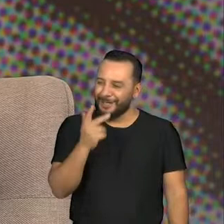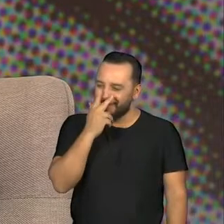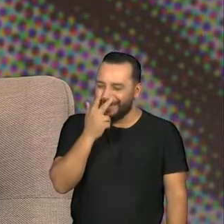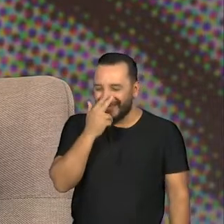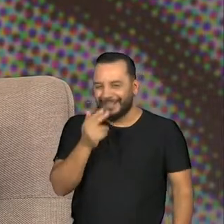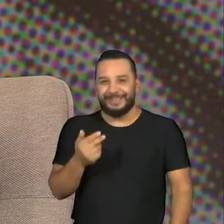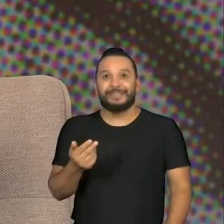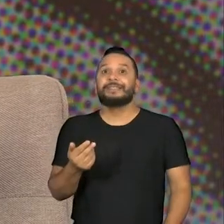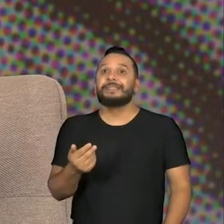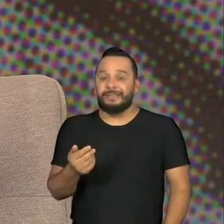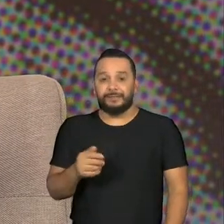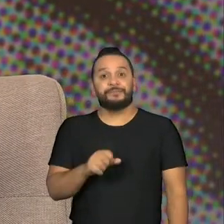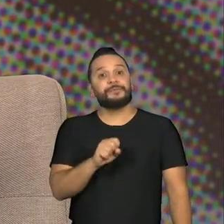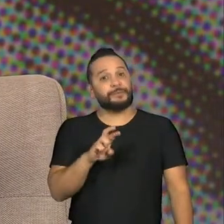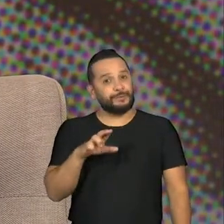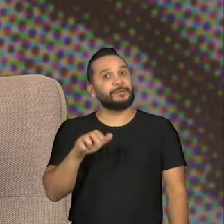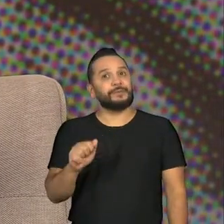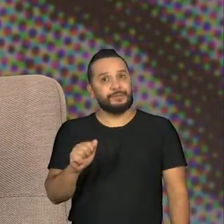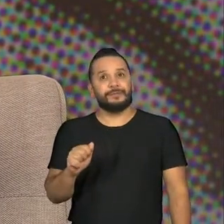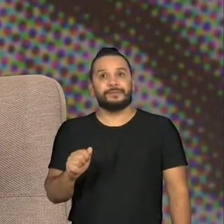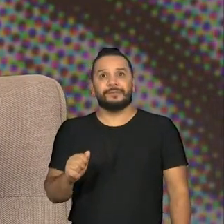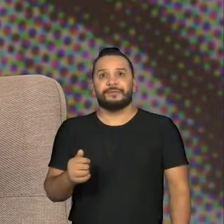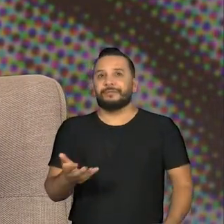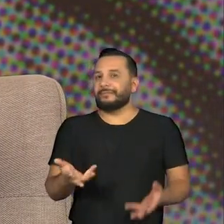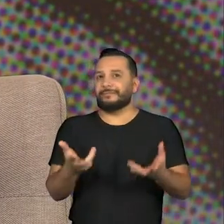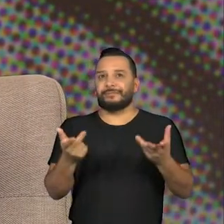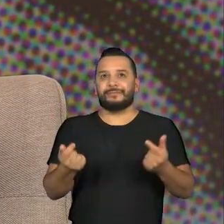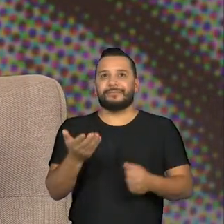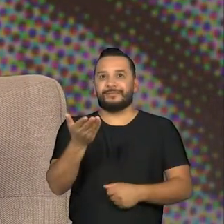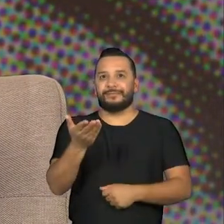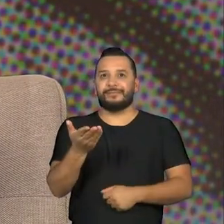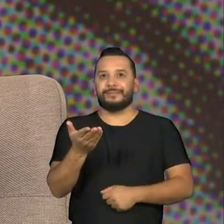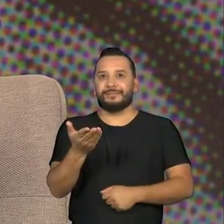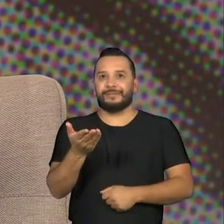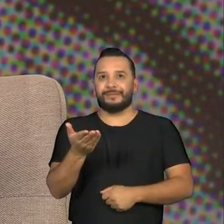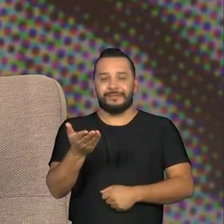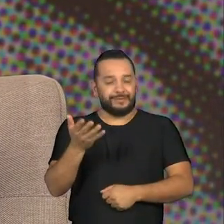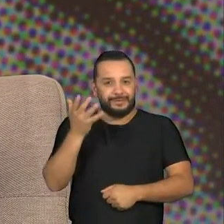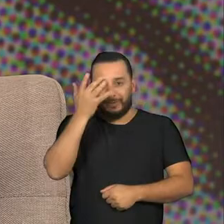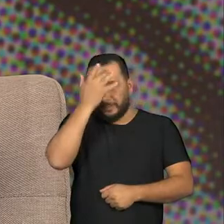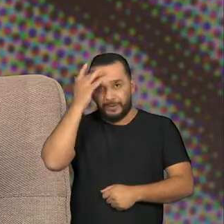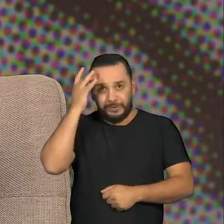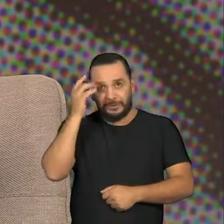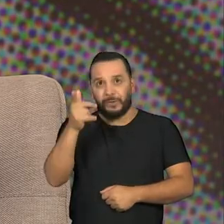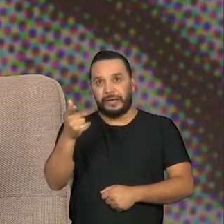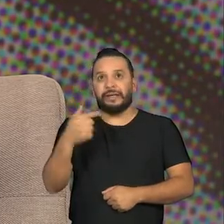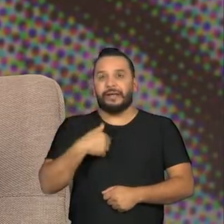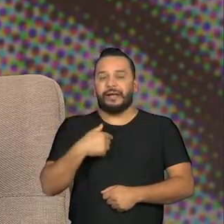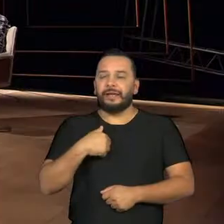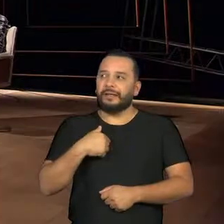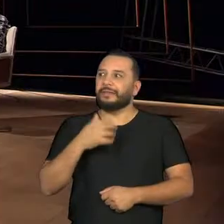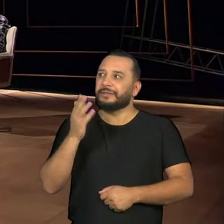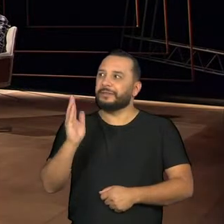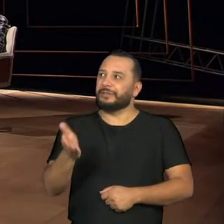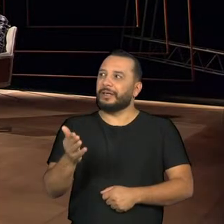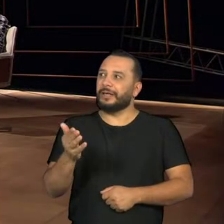Nossa, Sura, olha que incrível, eu ia falar isso. Uma coisa que ela fez comigo foi